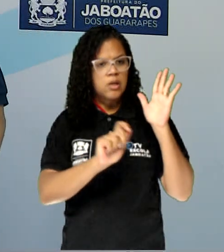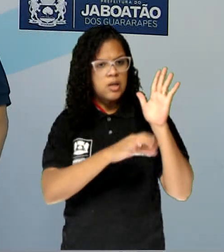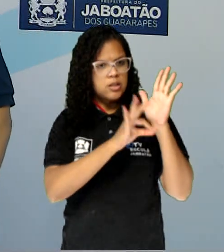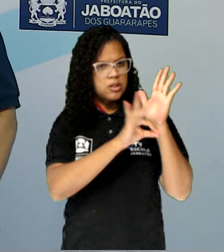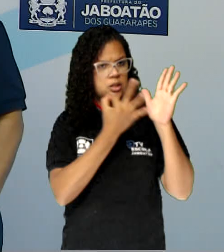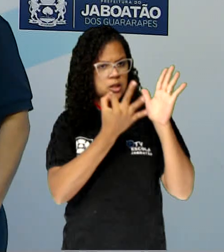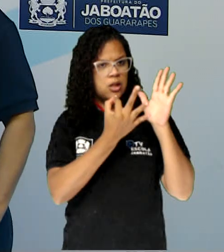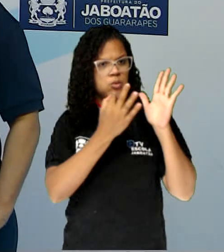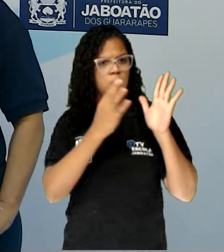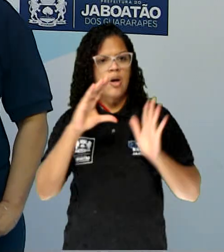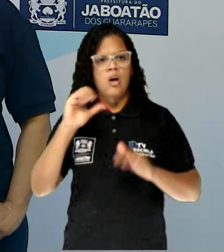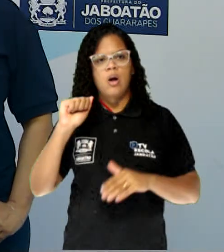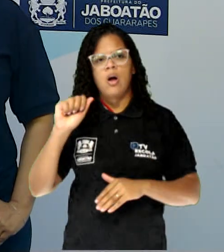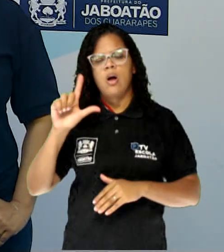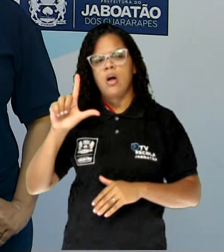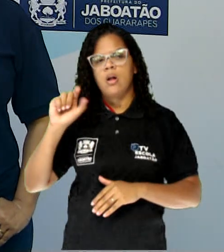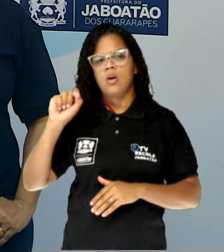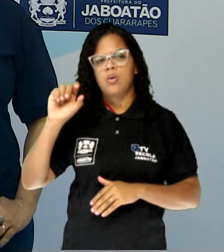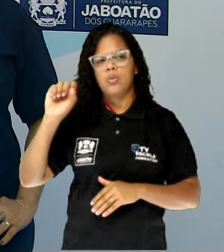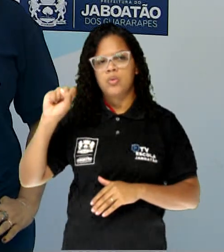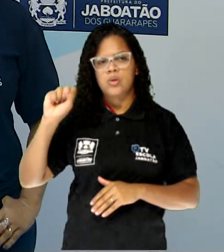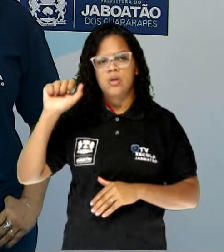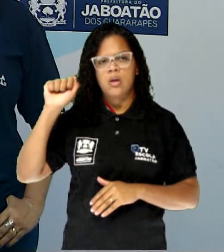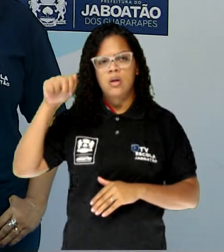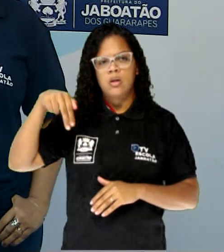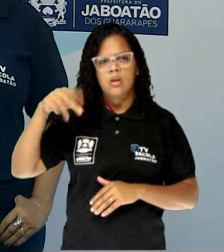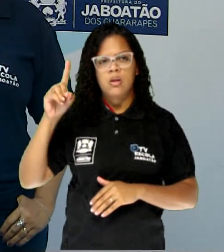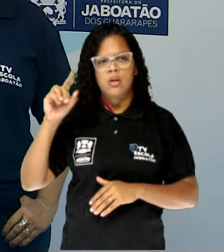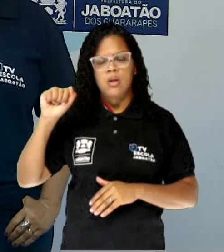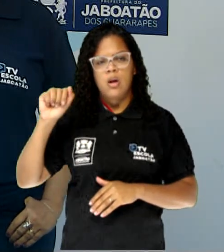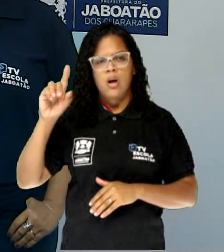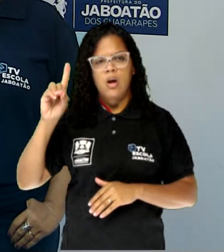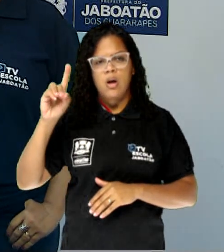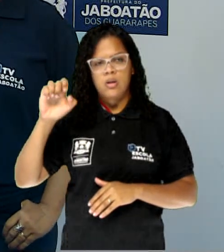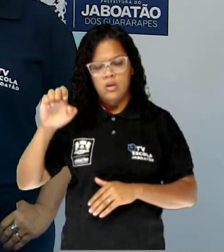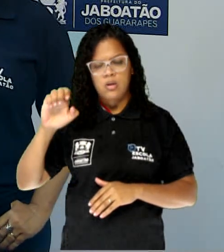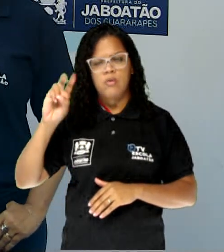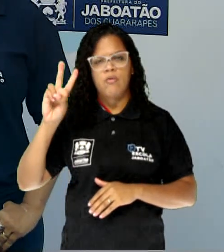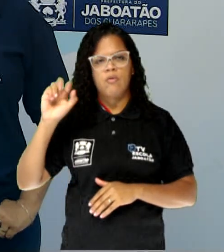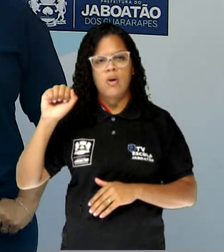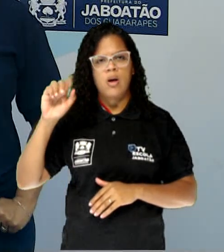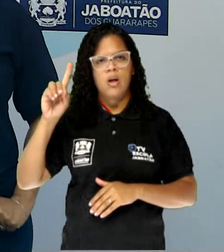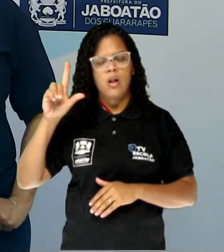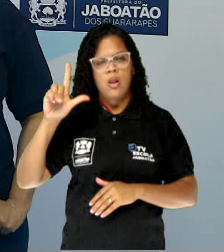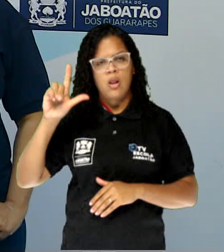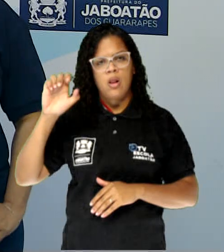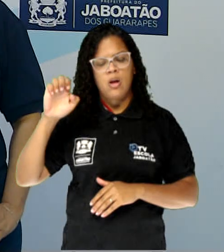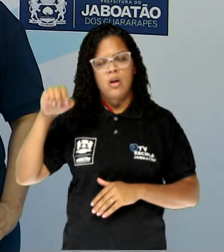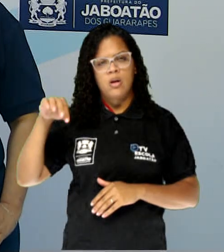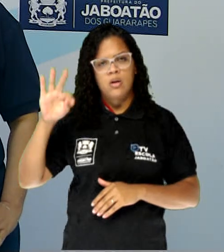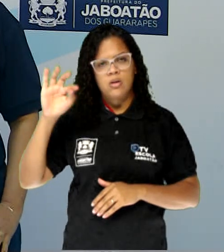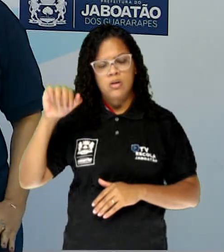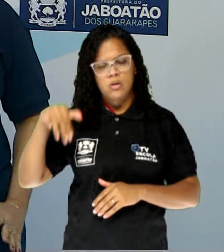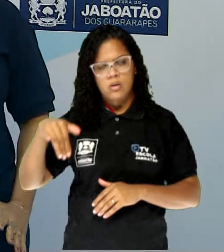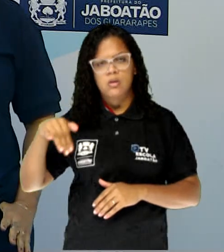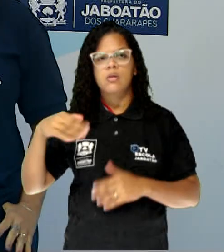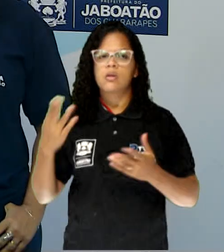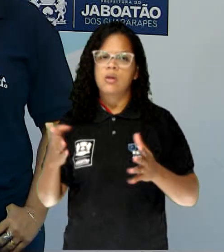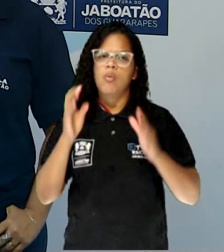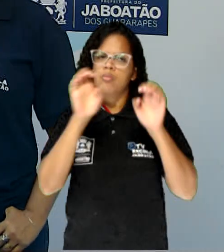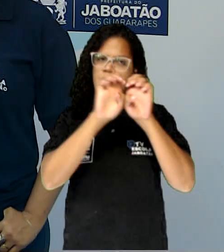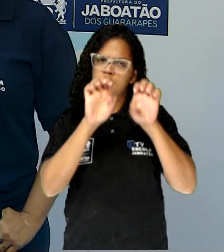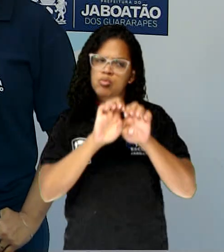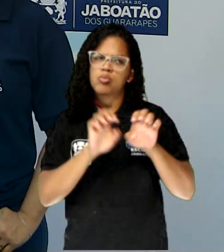Valentim. Perceba que é uma certa formalidade, é um texto que acompanha, que ele observa, melhor dizendo, a norma